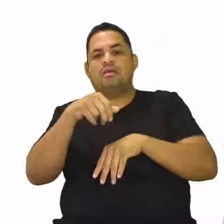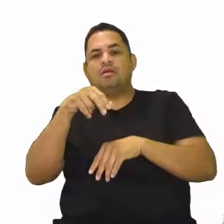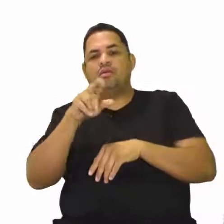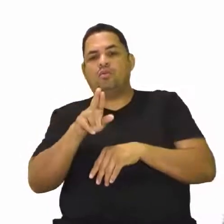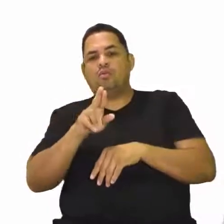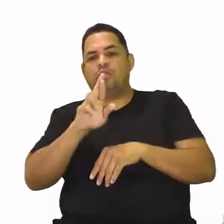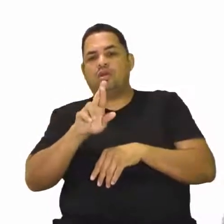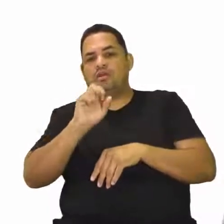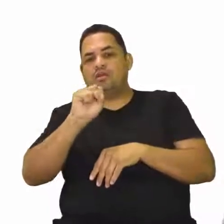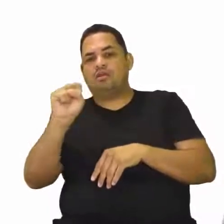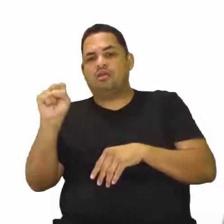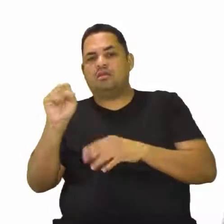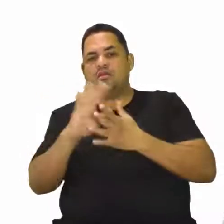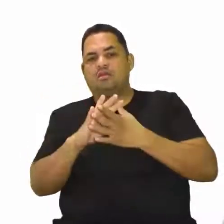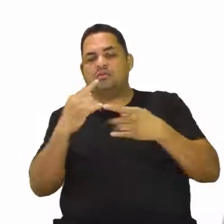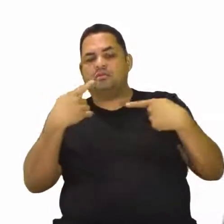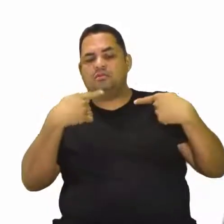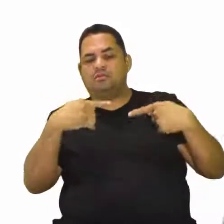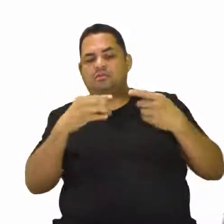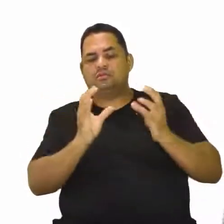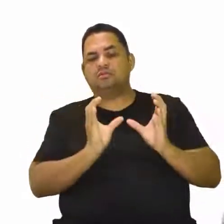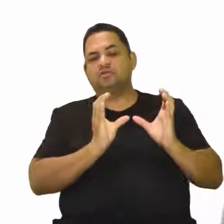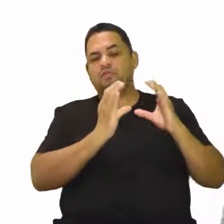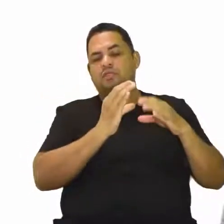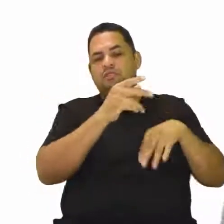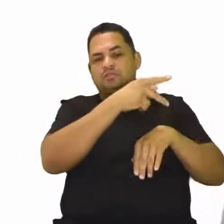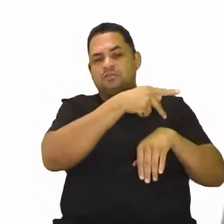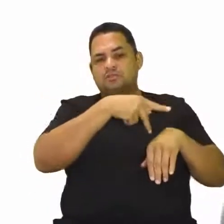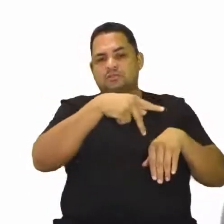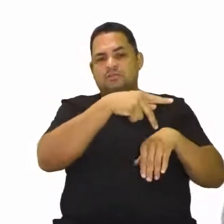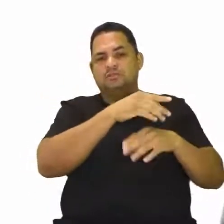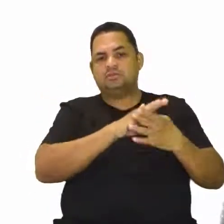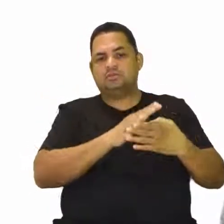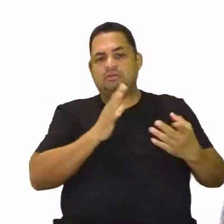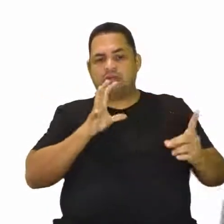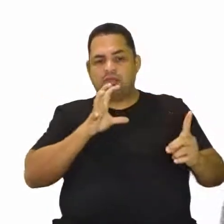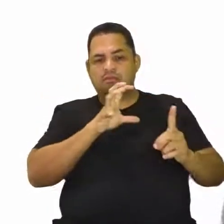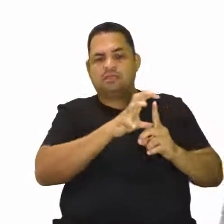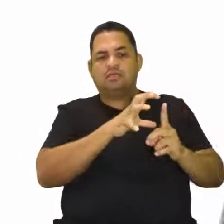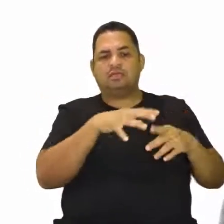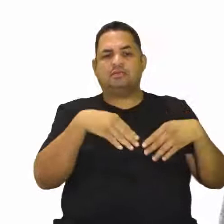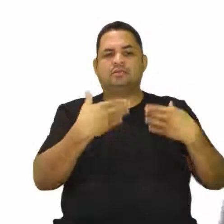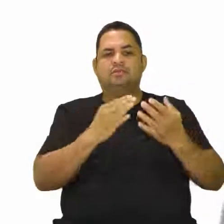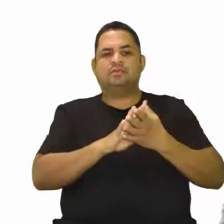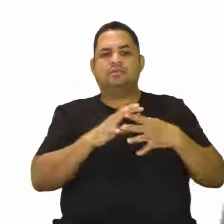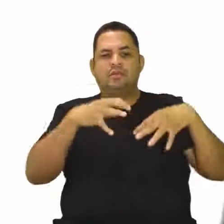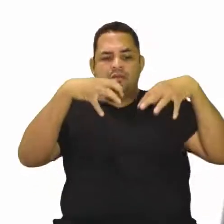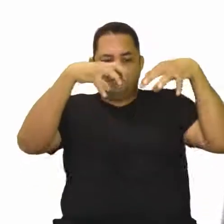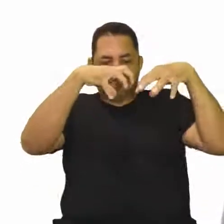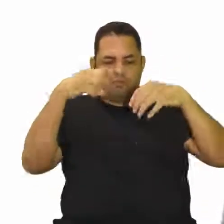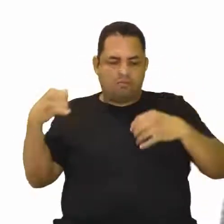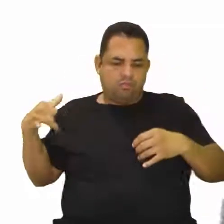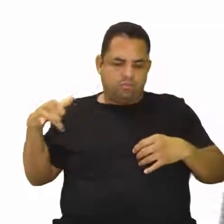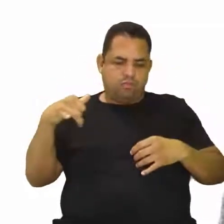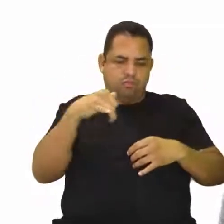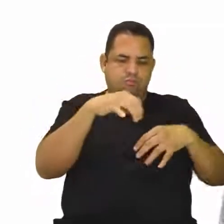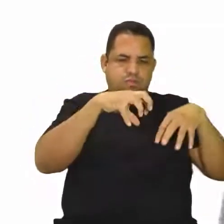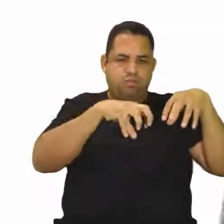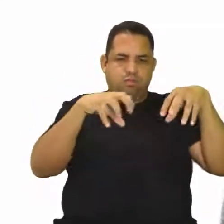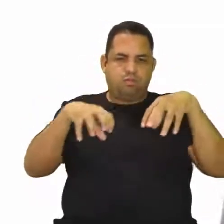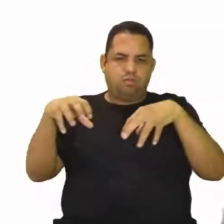a contra-ofensiva do eixo a águas vão partir para o ataque bombardeio sobre a